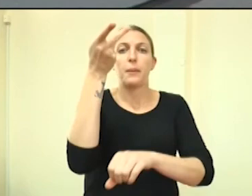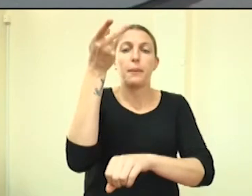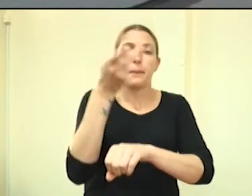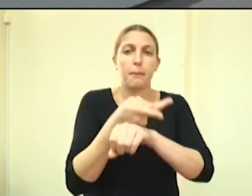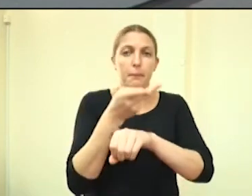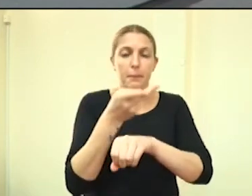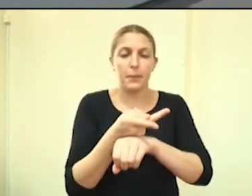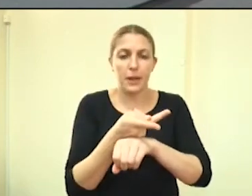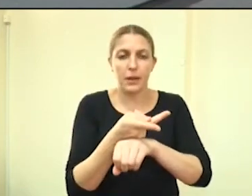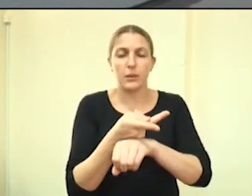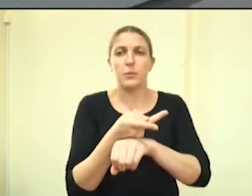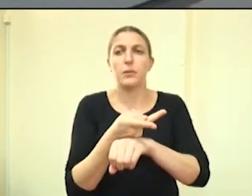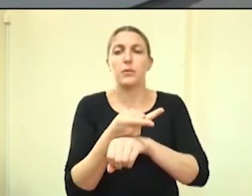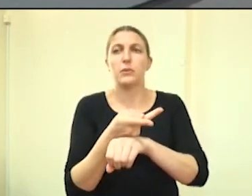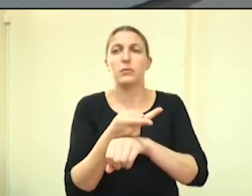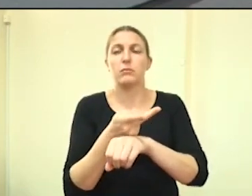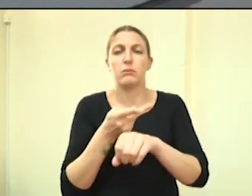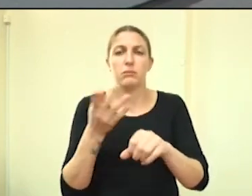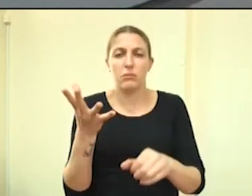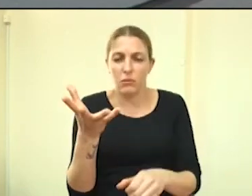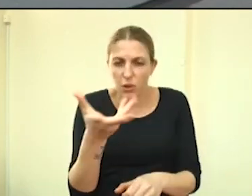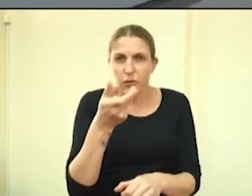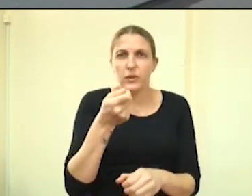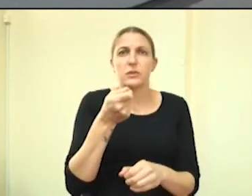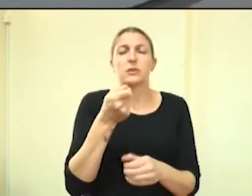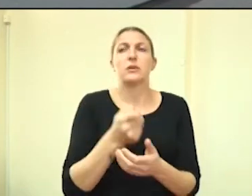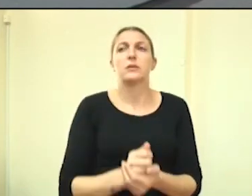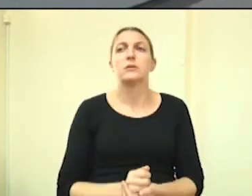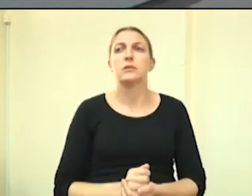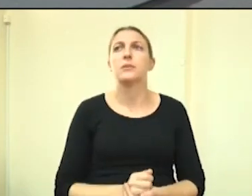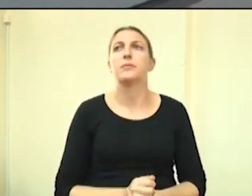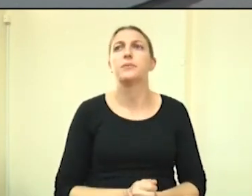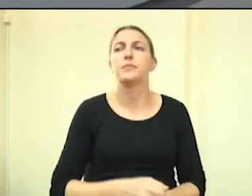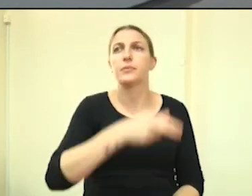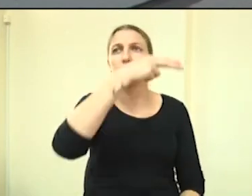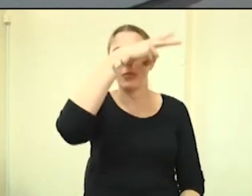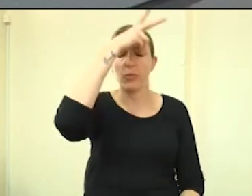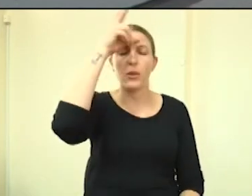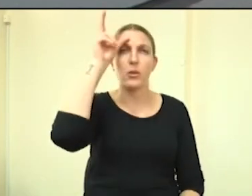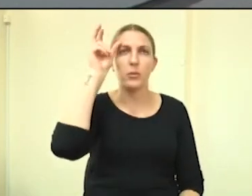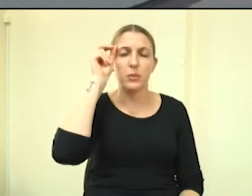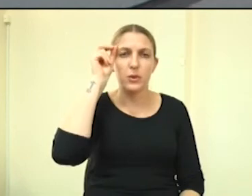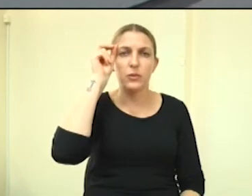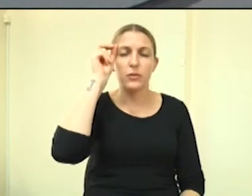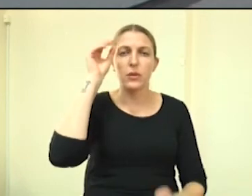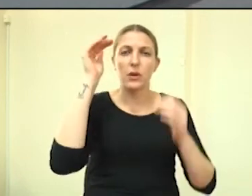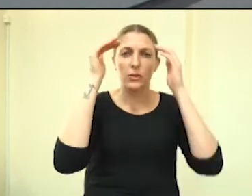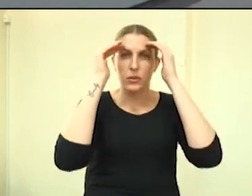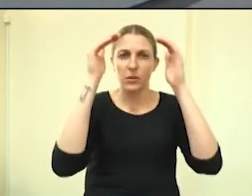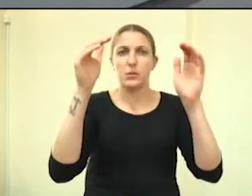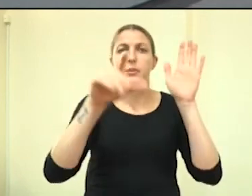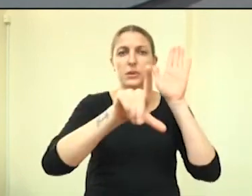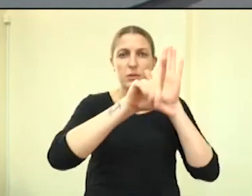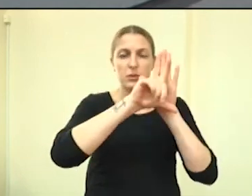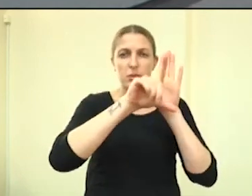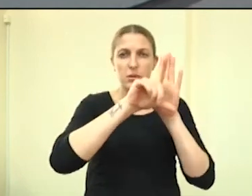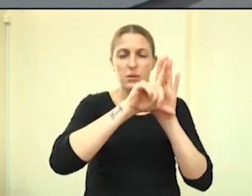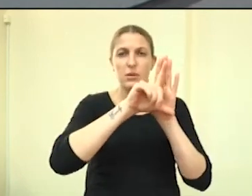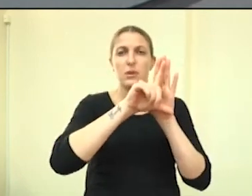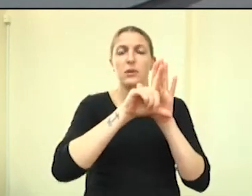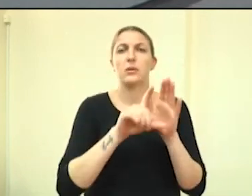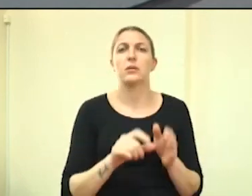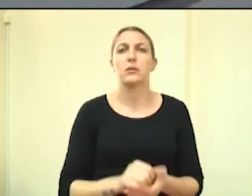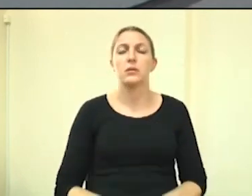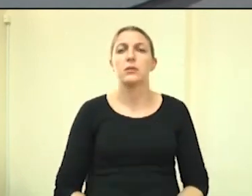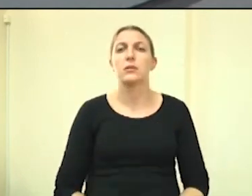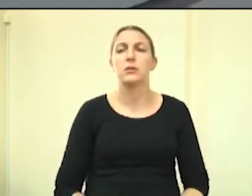Prefeito Municipal de Erechim, Estado do Rio Grande do Sul, no uso das atribuições que lhe são conferidas pelo artigo 51 da Lei Orgânica do Município, vem muito respeitosamente